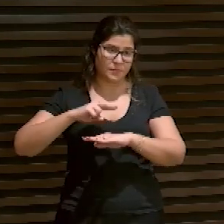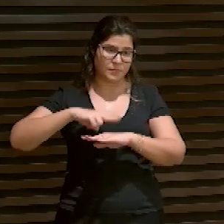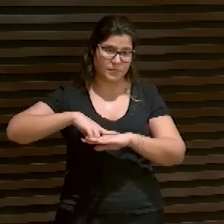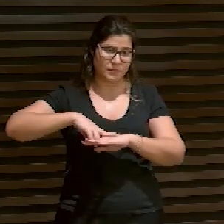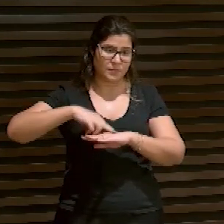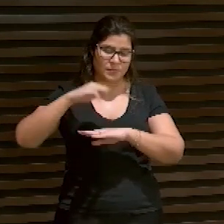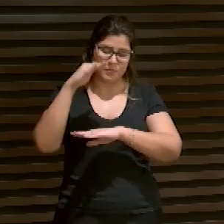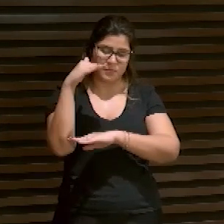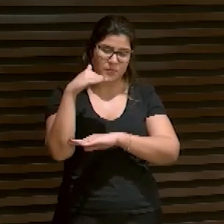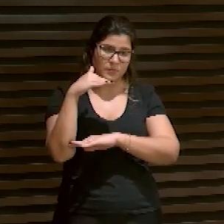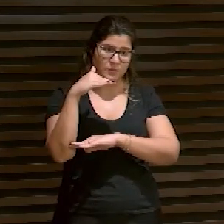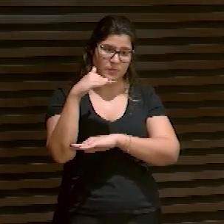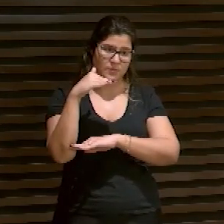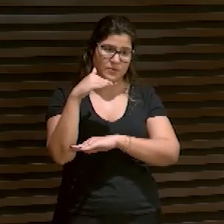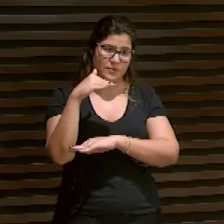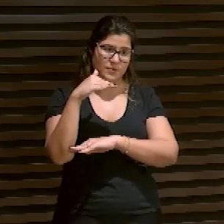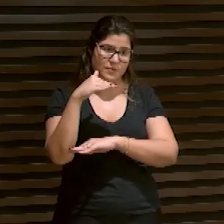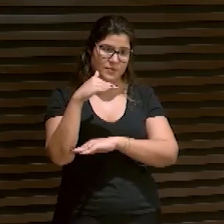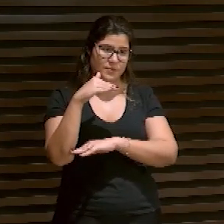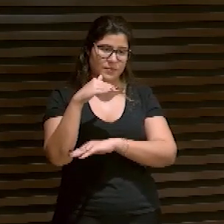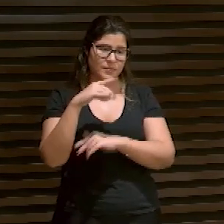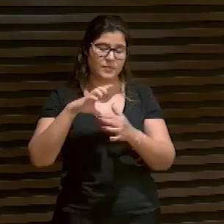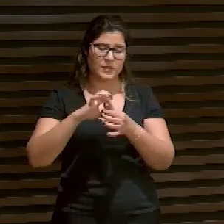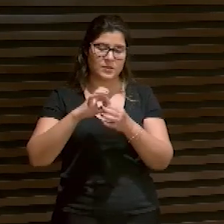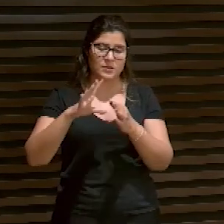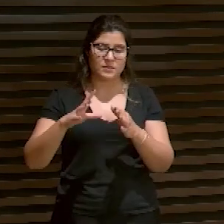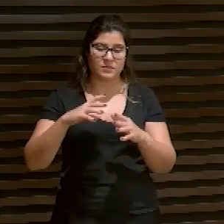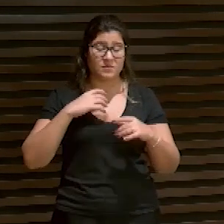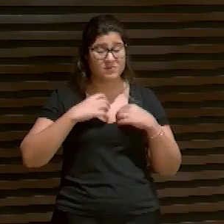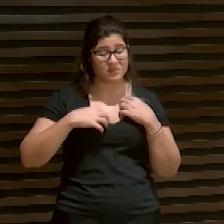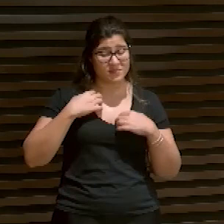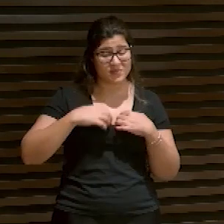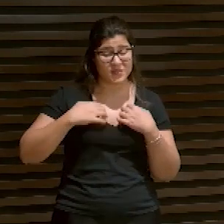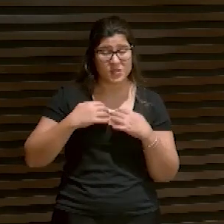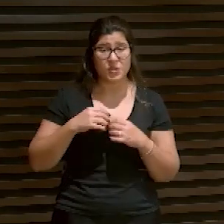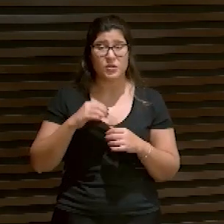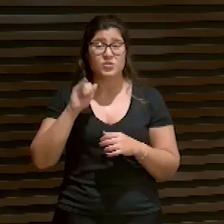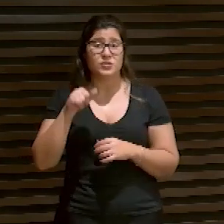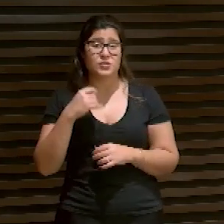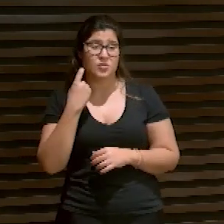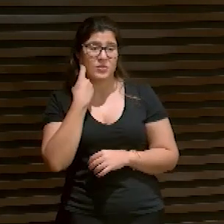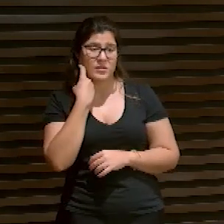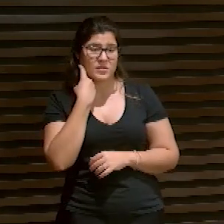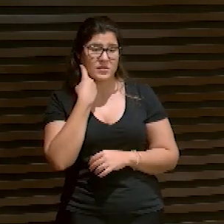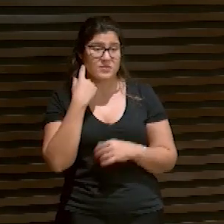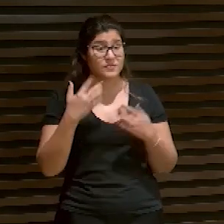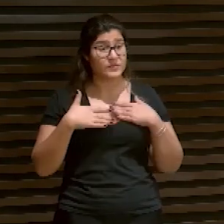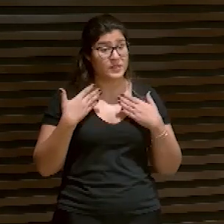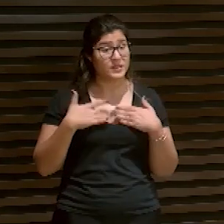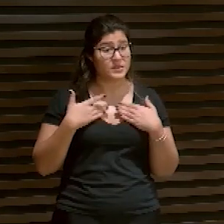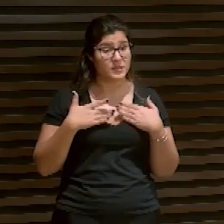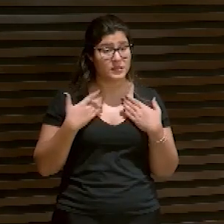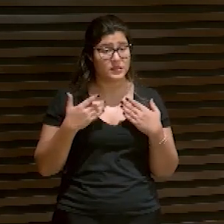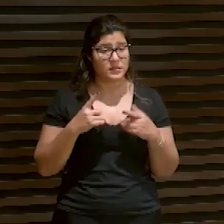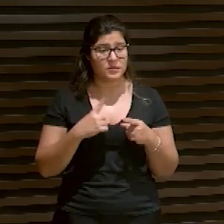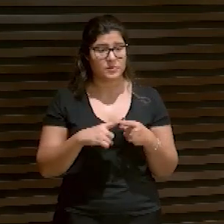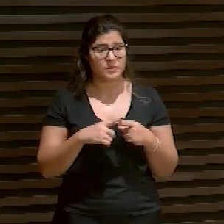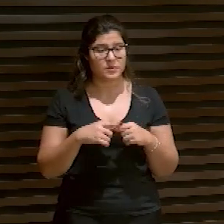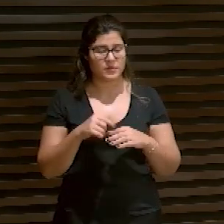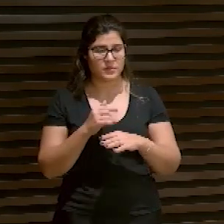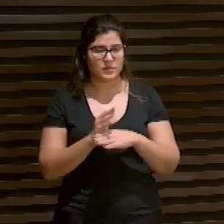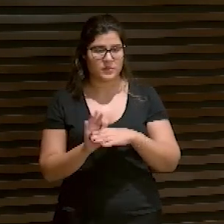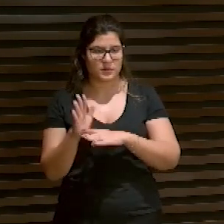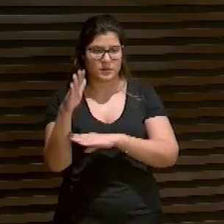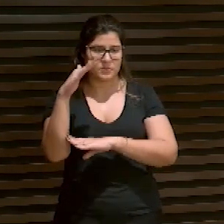livrar do seu desconforto. Jonas, pois, se alegrou em extremo por causa da planta.